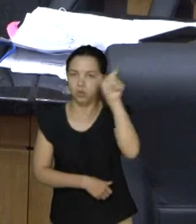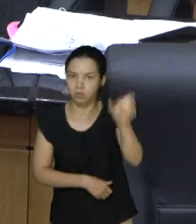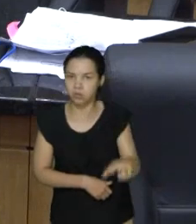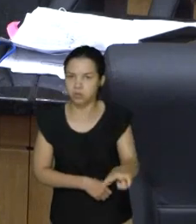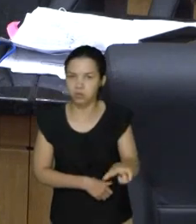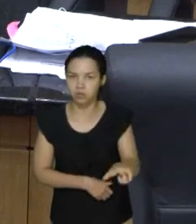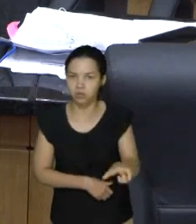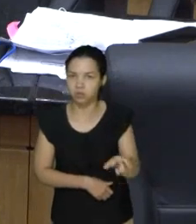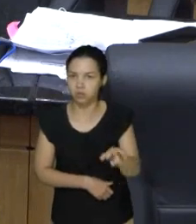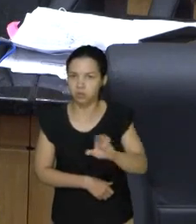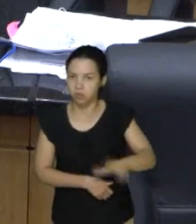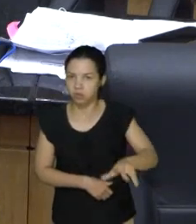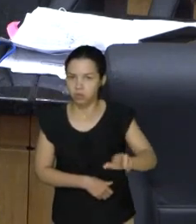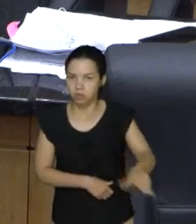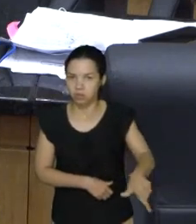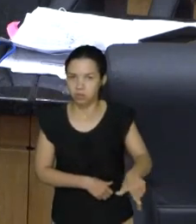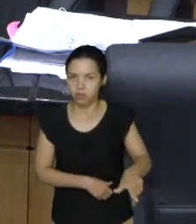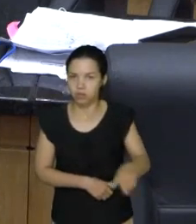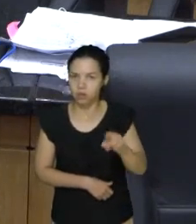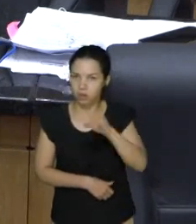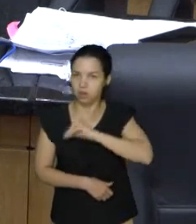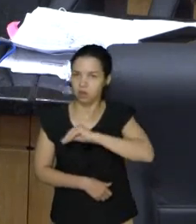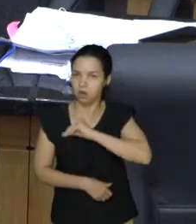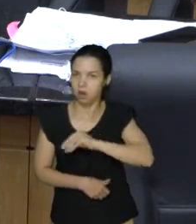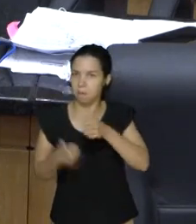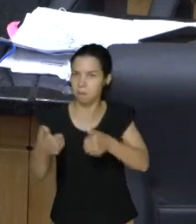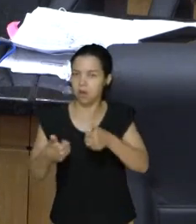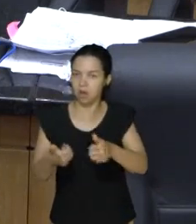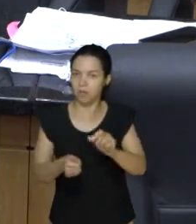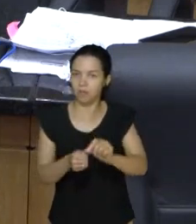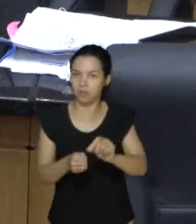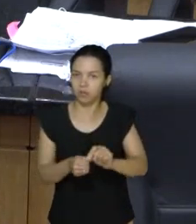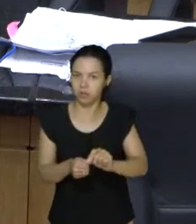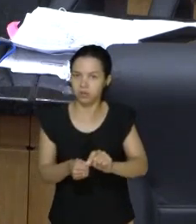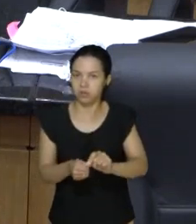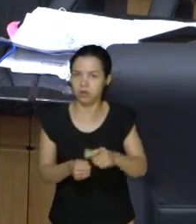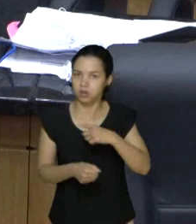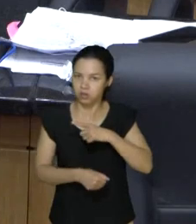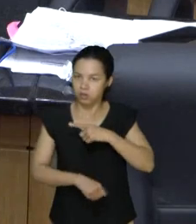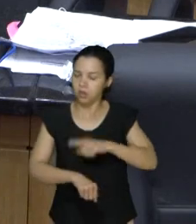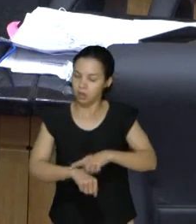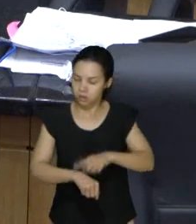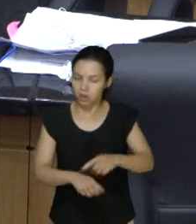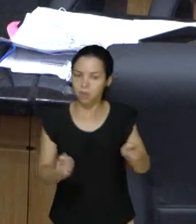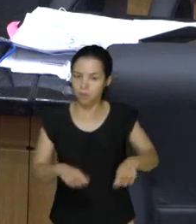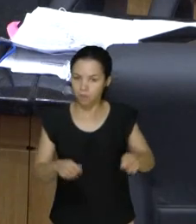Simplesmente isso. E ganham bem para fazer isso. E tem tempo para fazer isso.